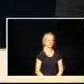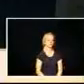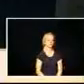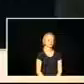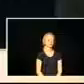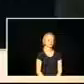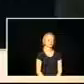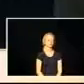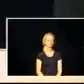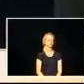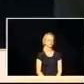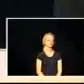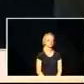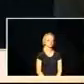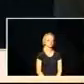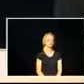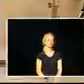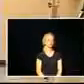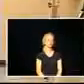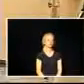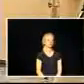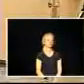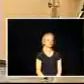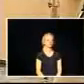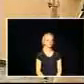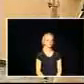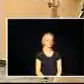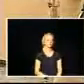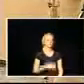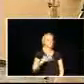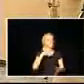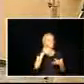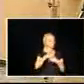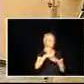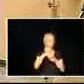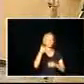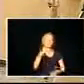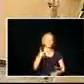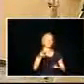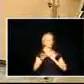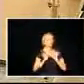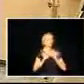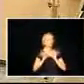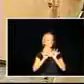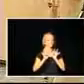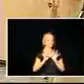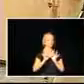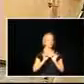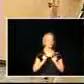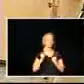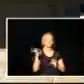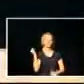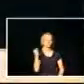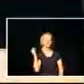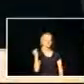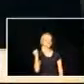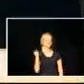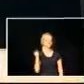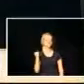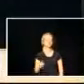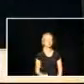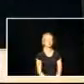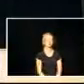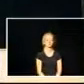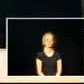senhor presidente, eu envio o meu voto favorável a este projeto de grande importância ao servidor